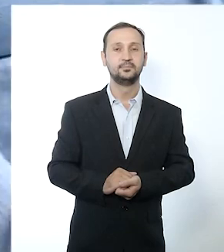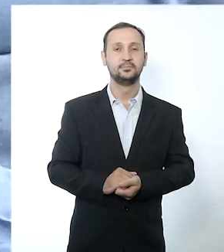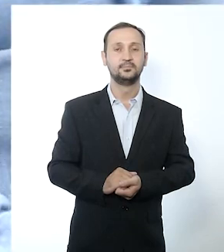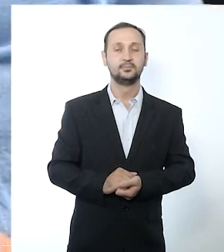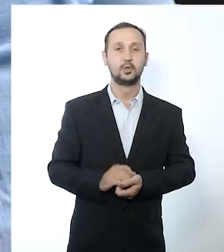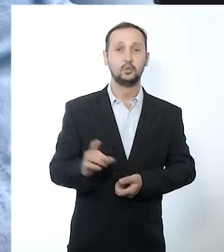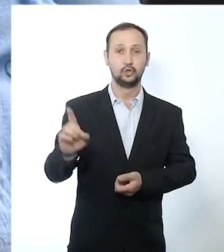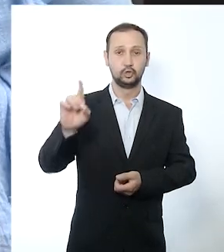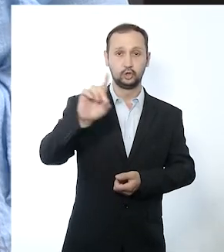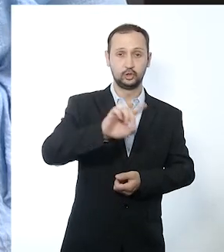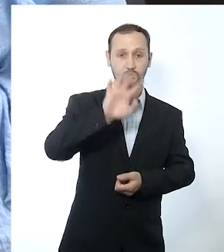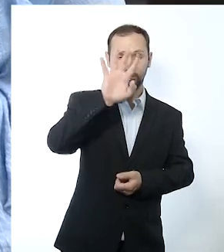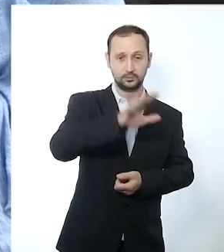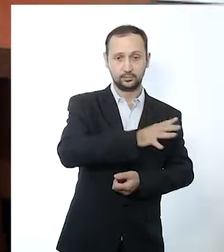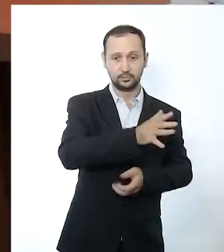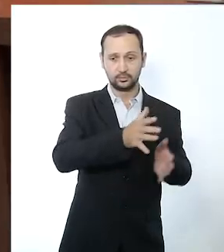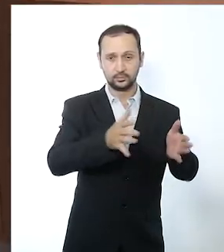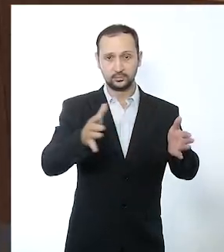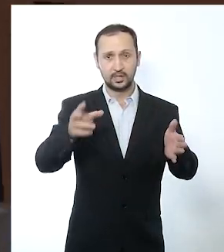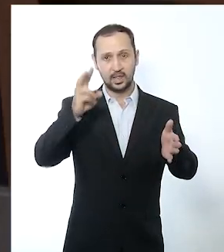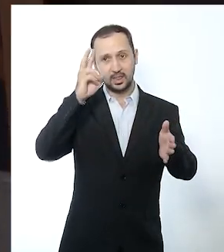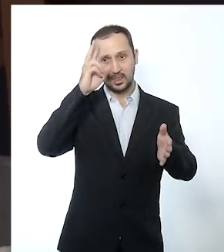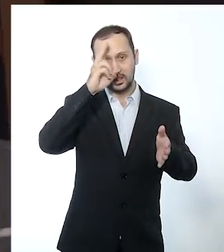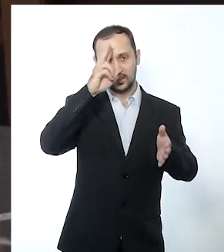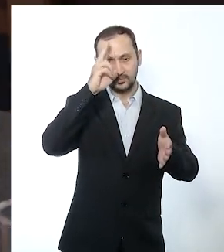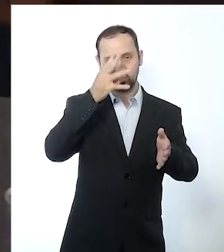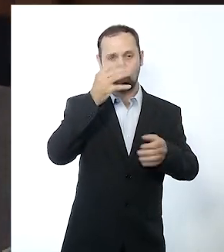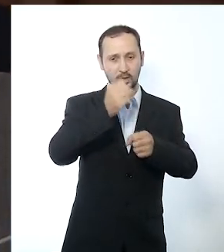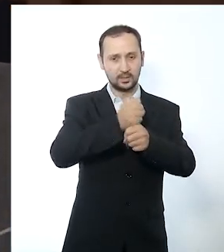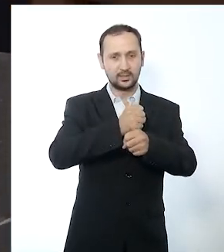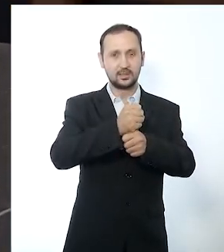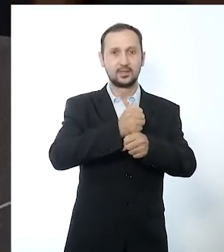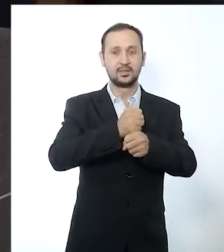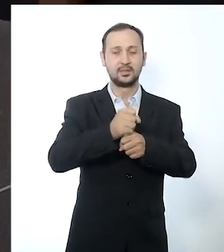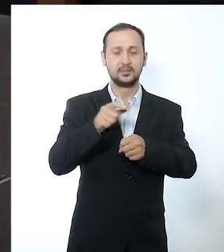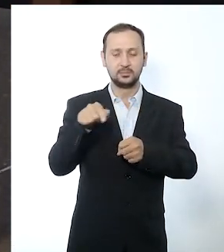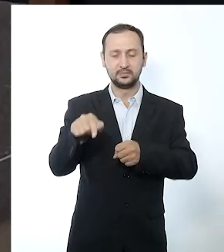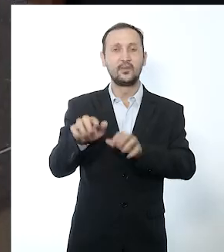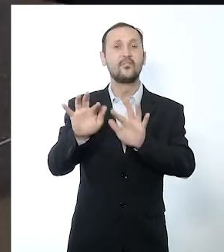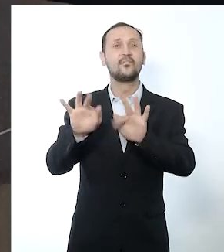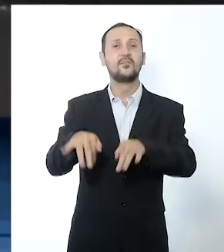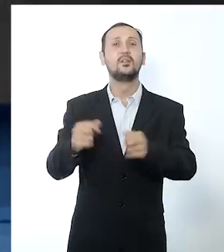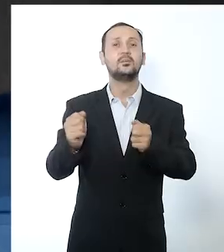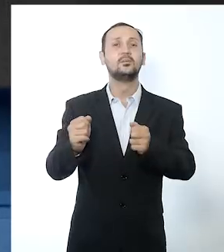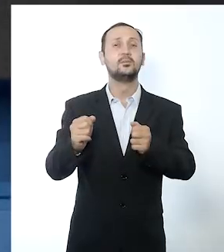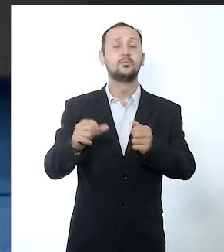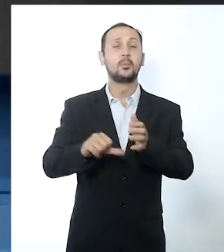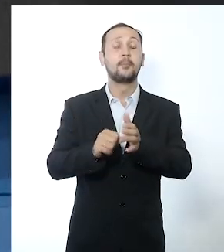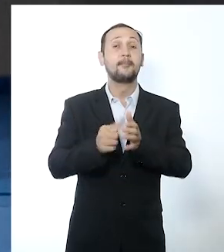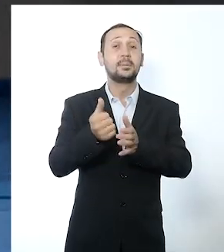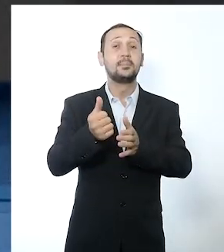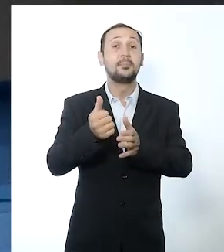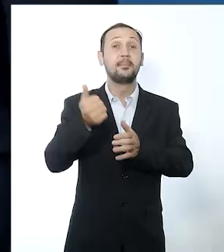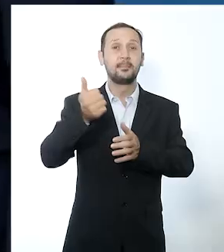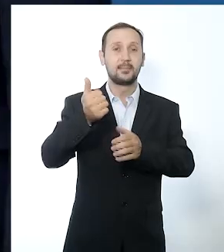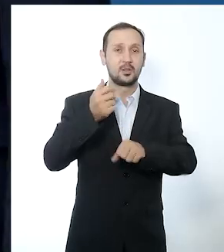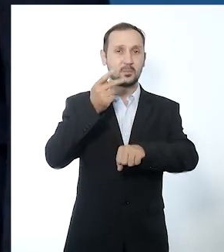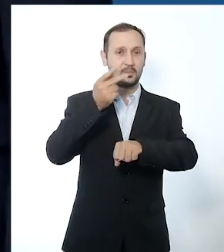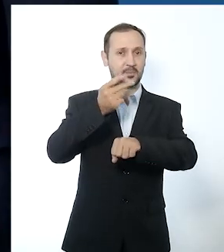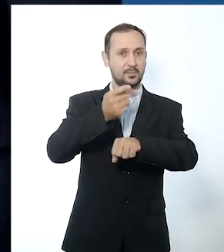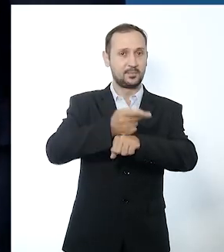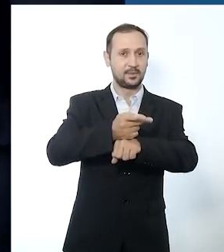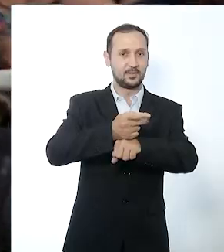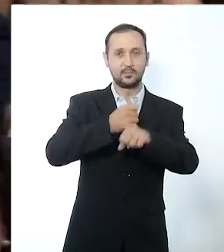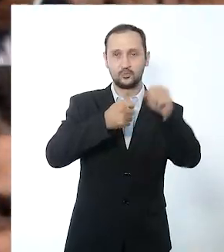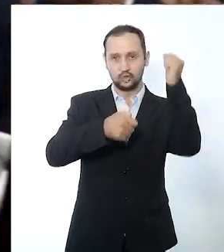O calendário de festividades alusivo aos 40 anos da Casa de Leis terminou com a entrega do inédito Prêmio de Jornalismo da